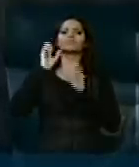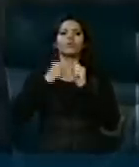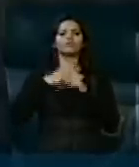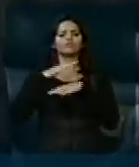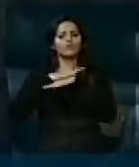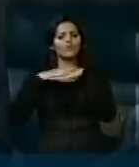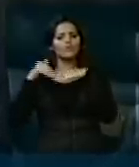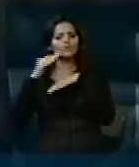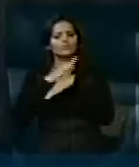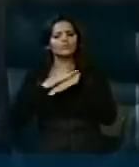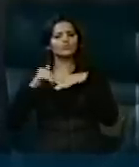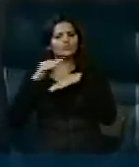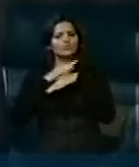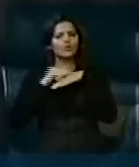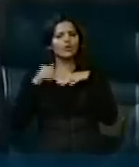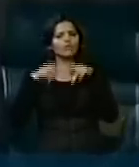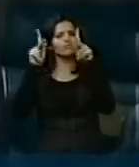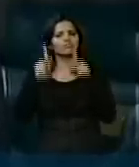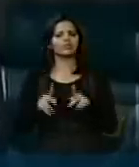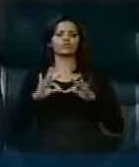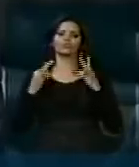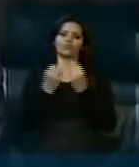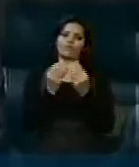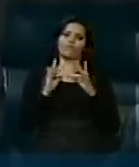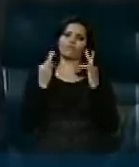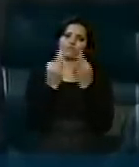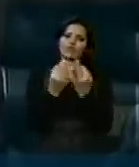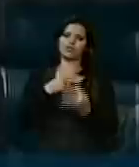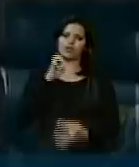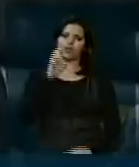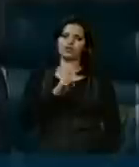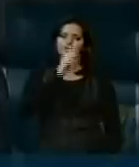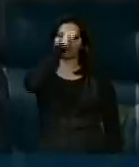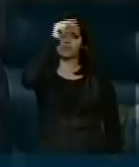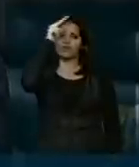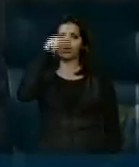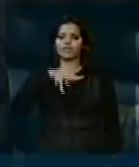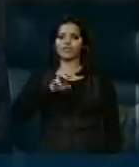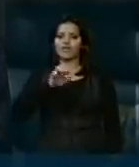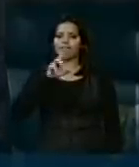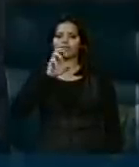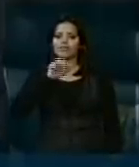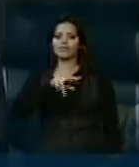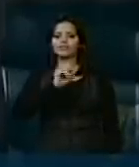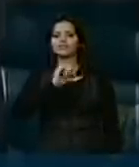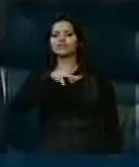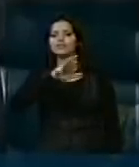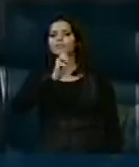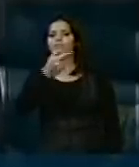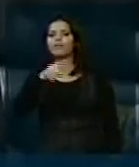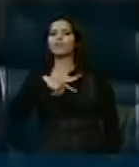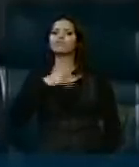e consolar a todos. Ao nosso ex-prefeito Nenê Simão, fica aqui o registro